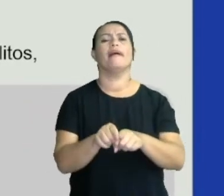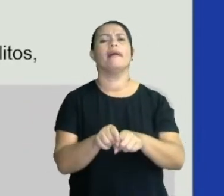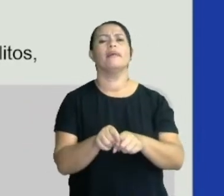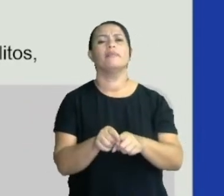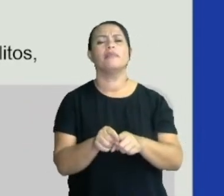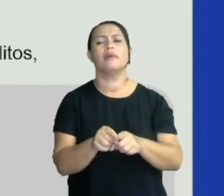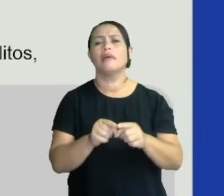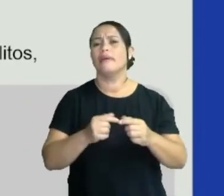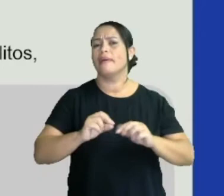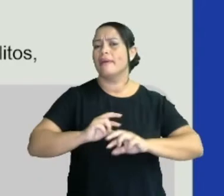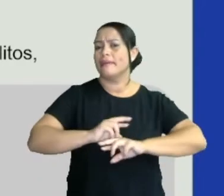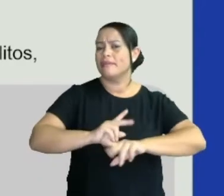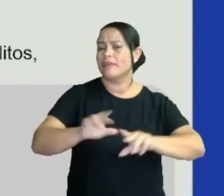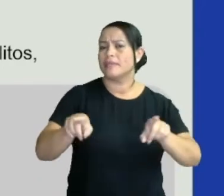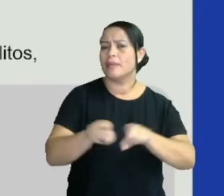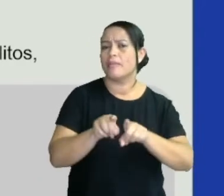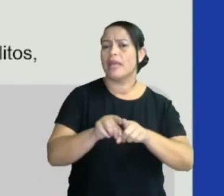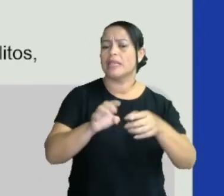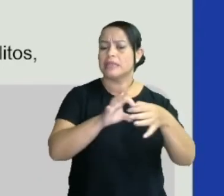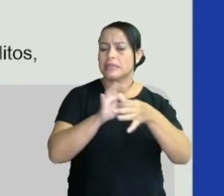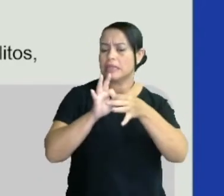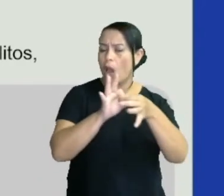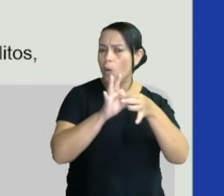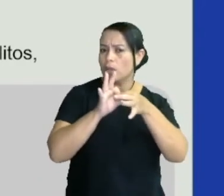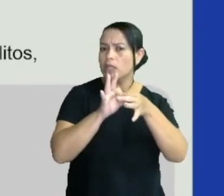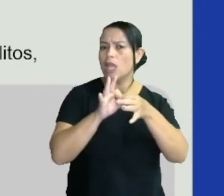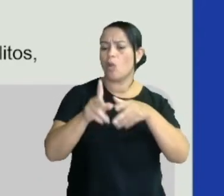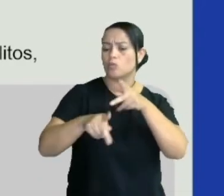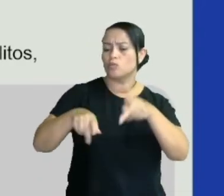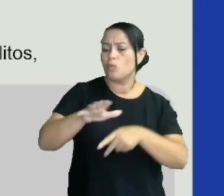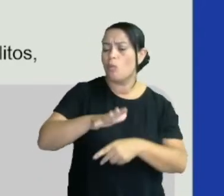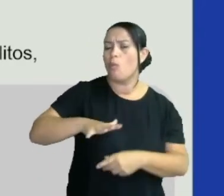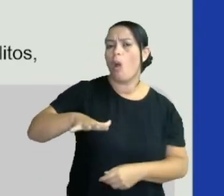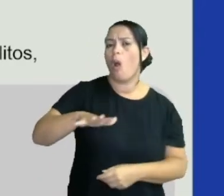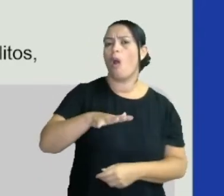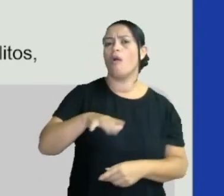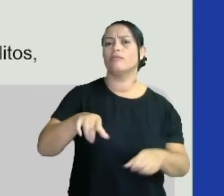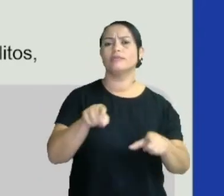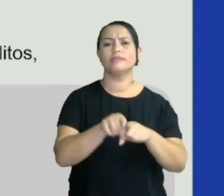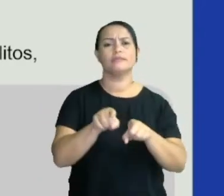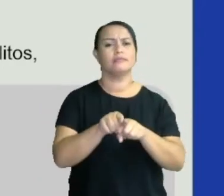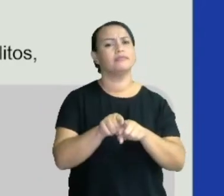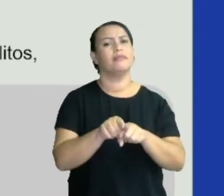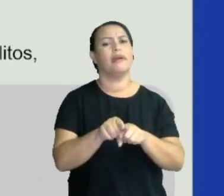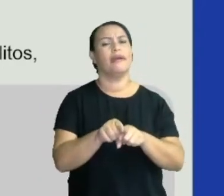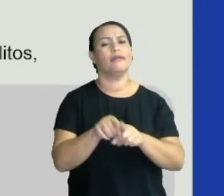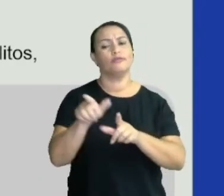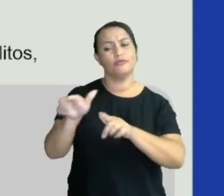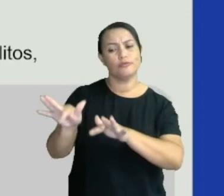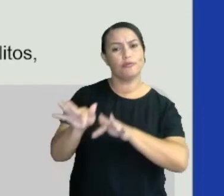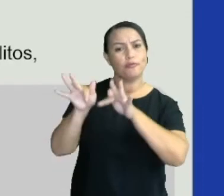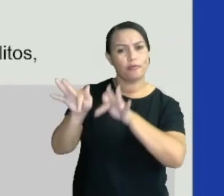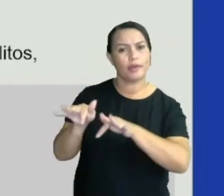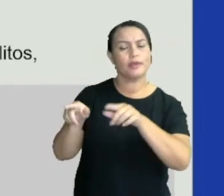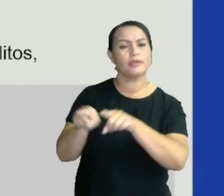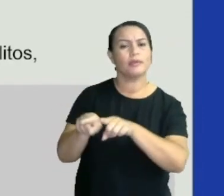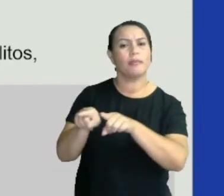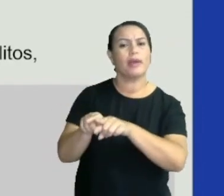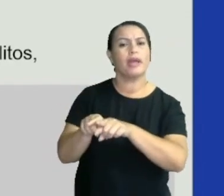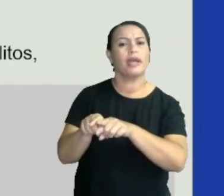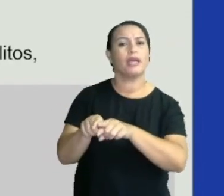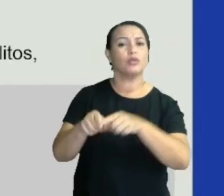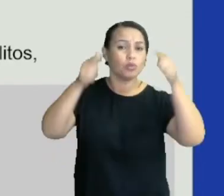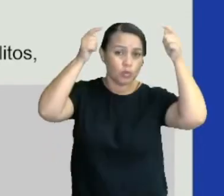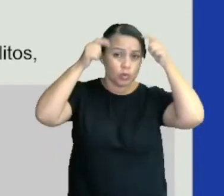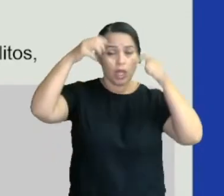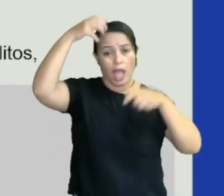a gente está falando sobre a união desses povos, desses feudos, desses